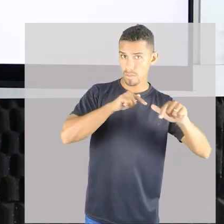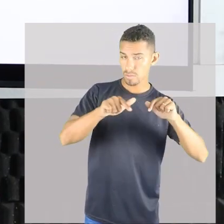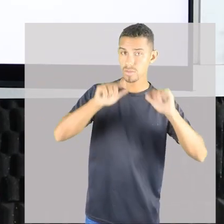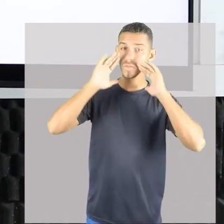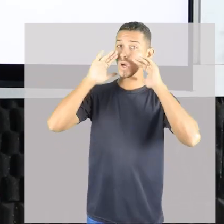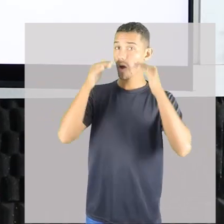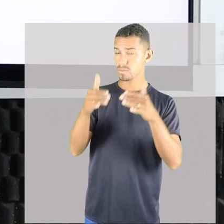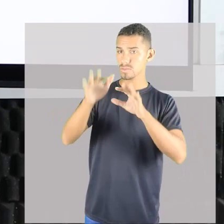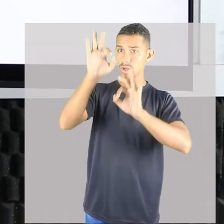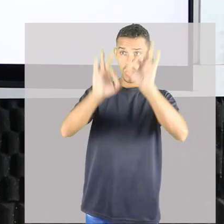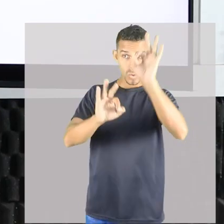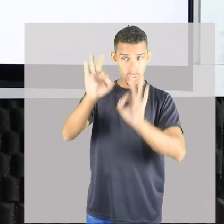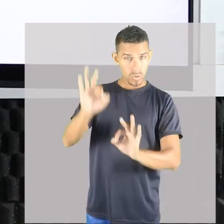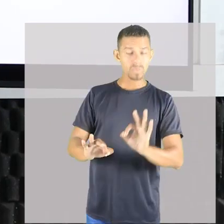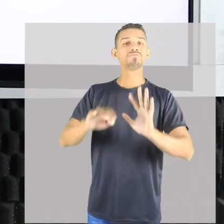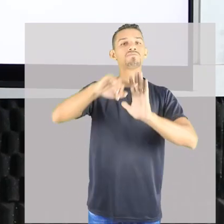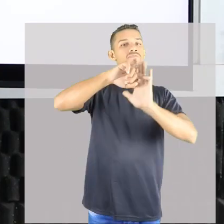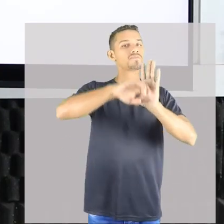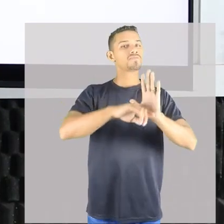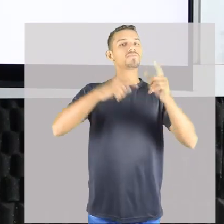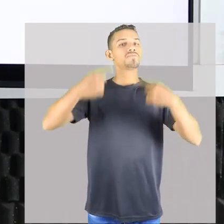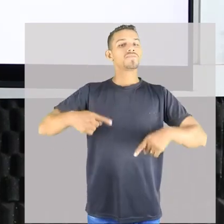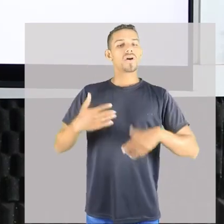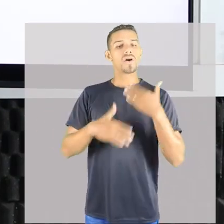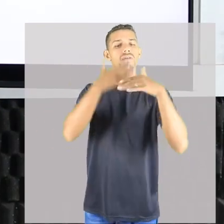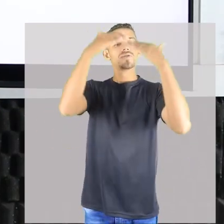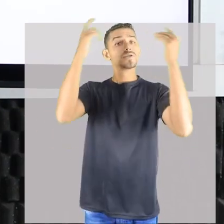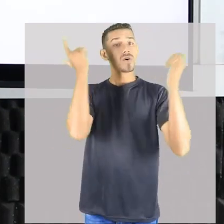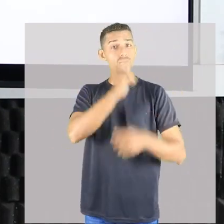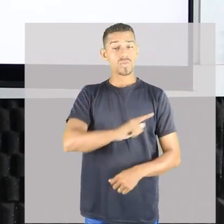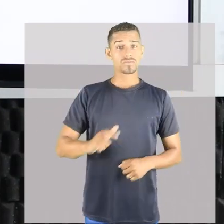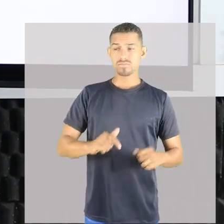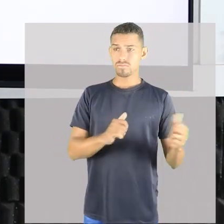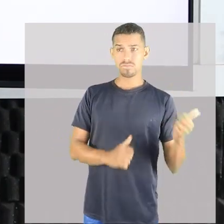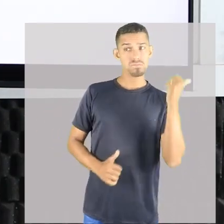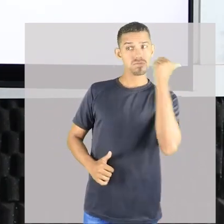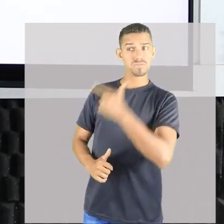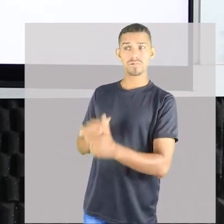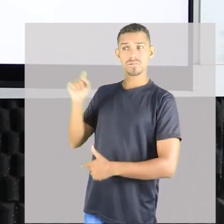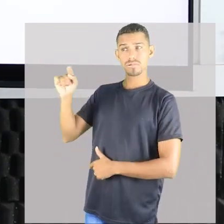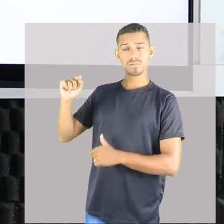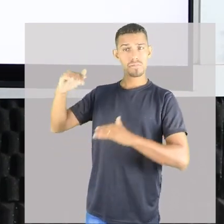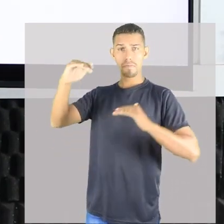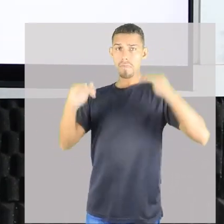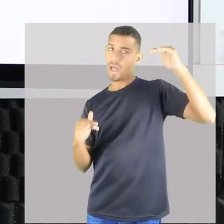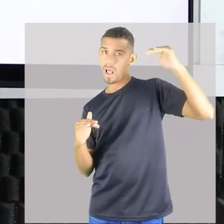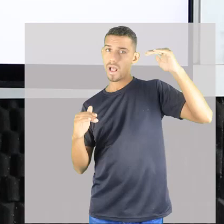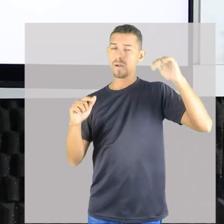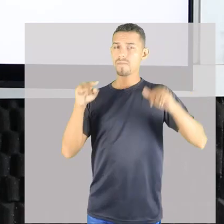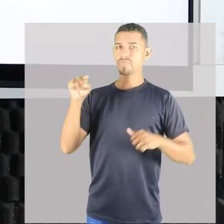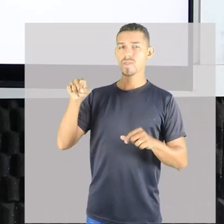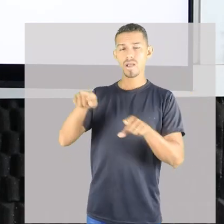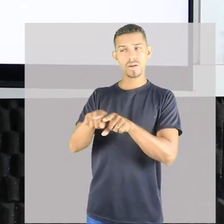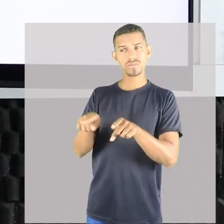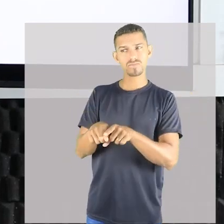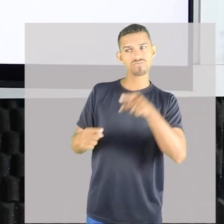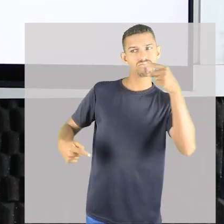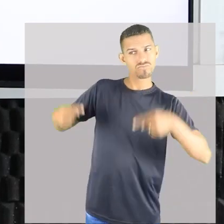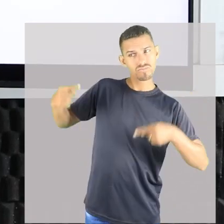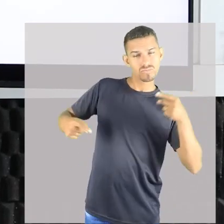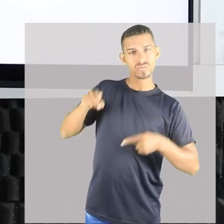Precisa ter esse Estado para que a gente possa avançar, para que a gente possa superar essa desigualdade ou superar